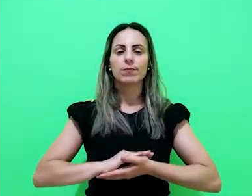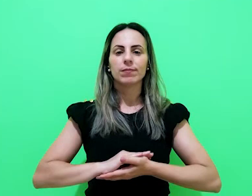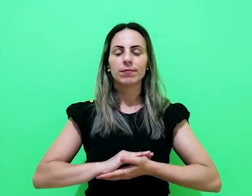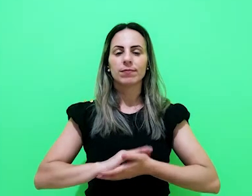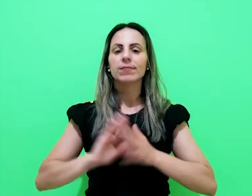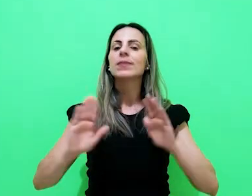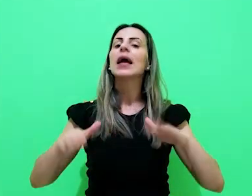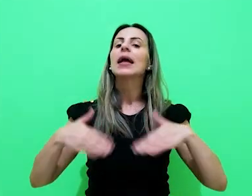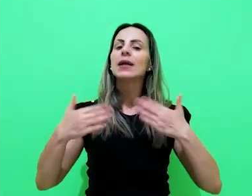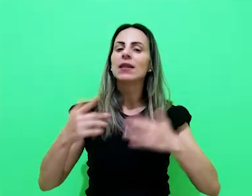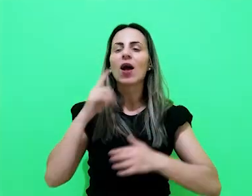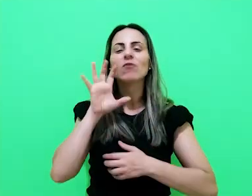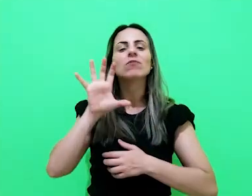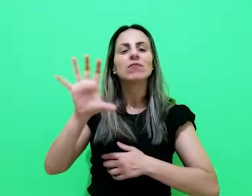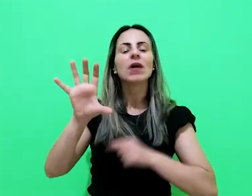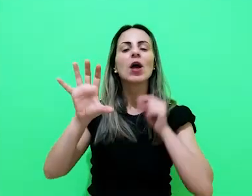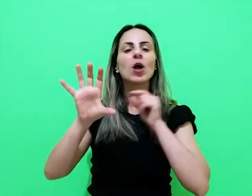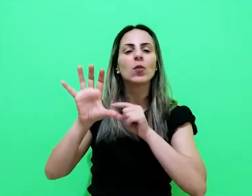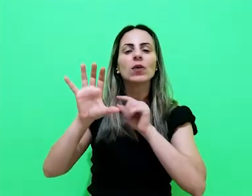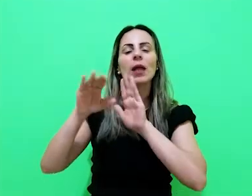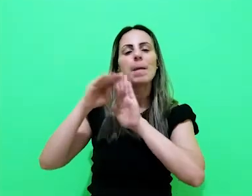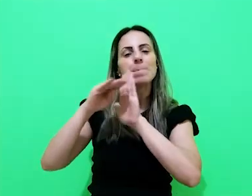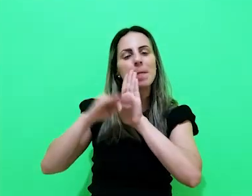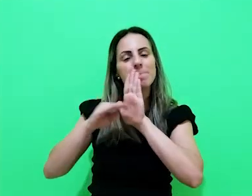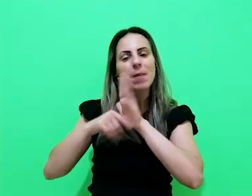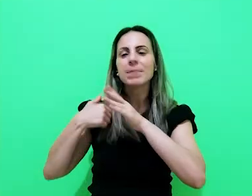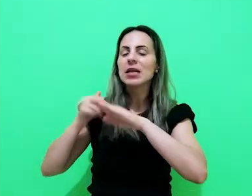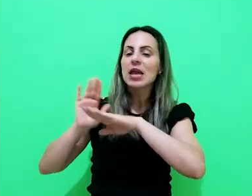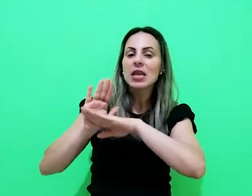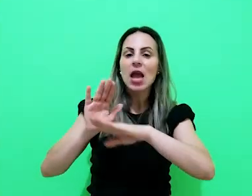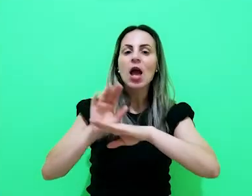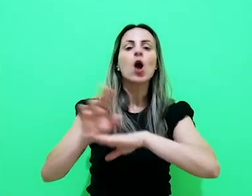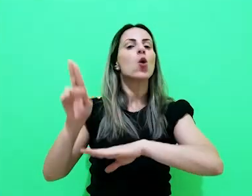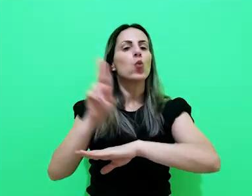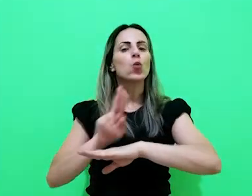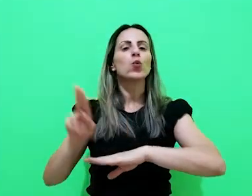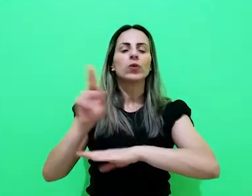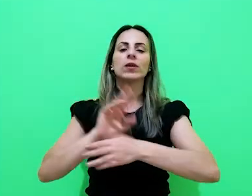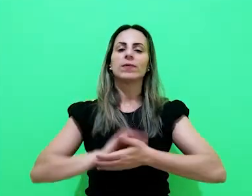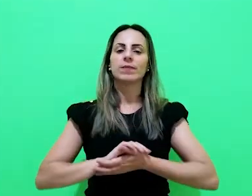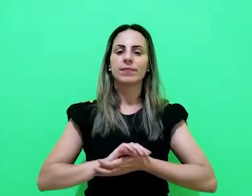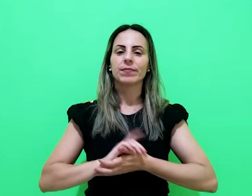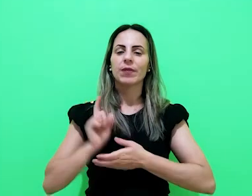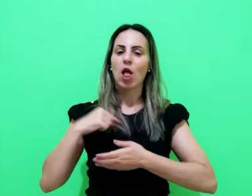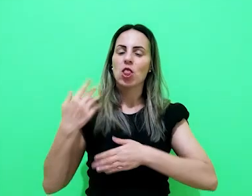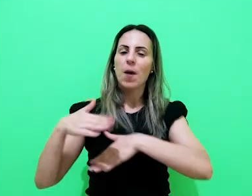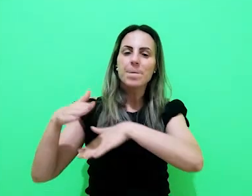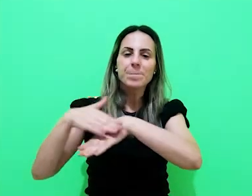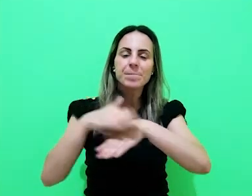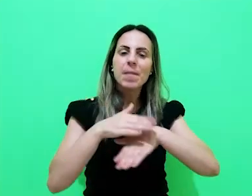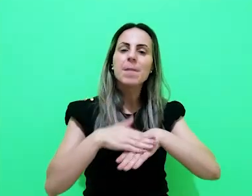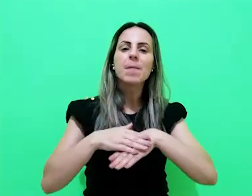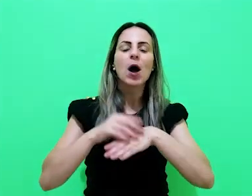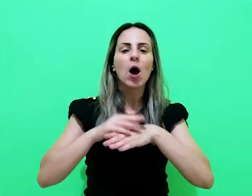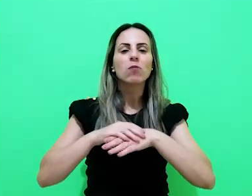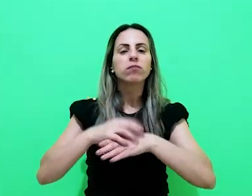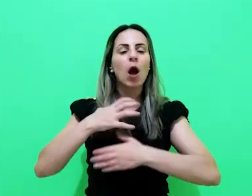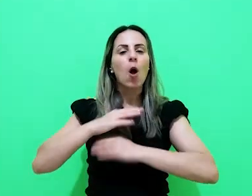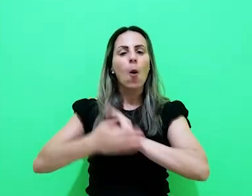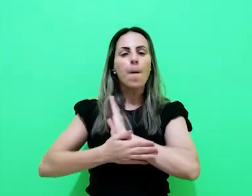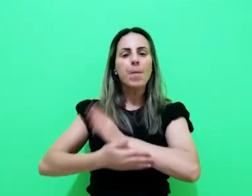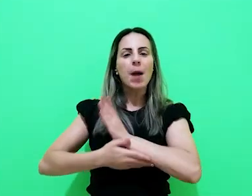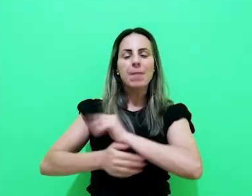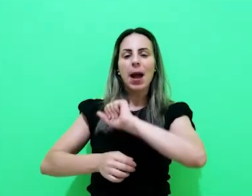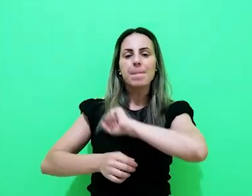Então, pessoal, aí nós temos as medidas auxiliares que podem ser utilizadas, né? Nós vamos fazer a monitorização com